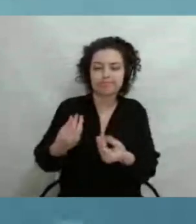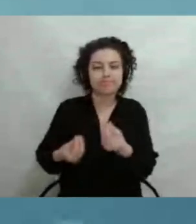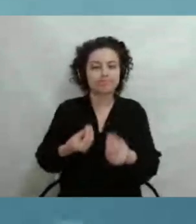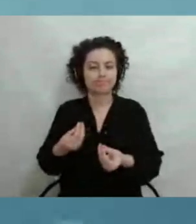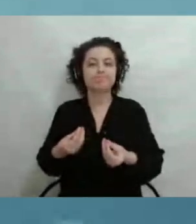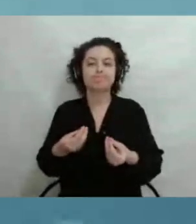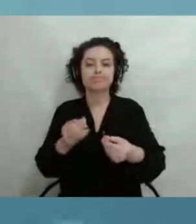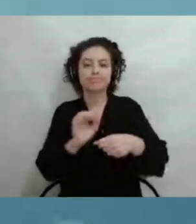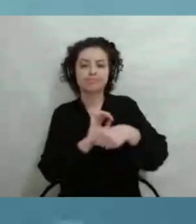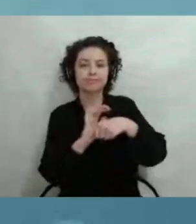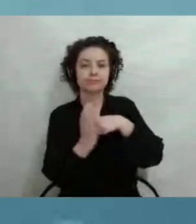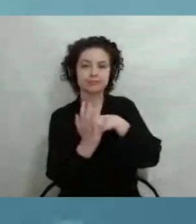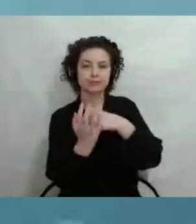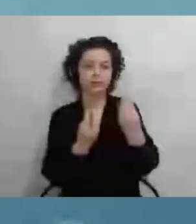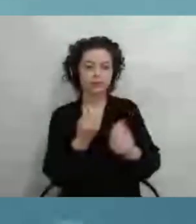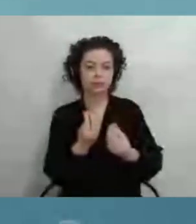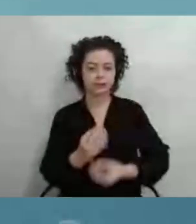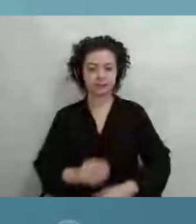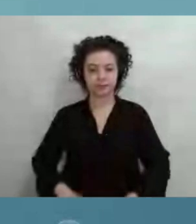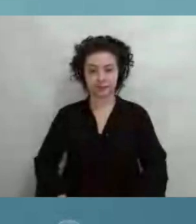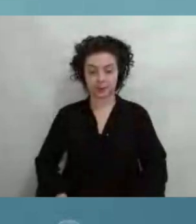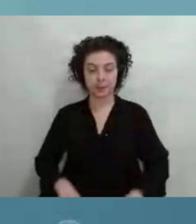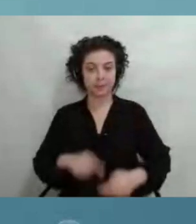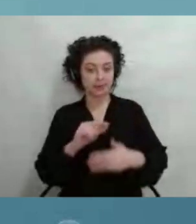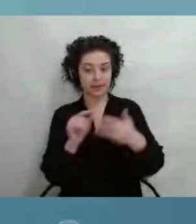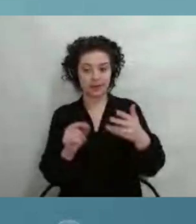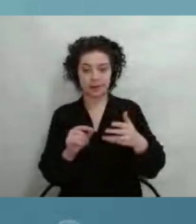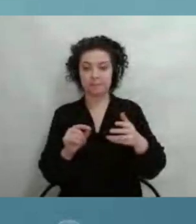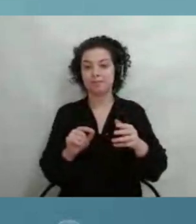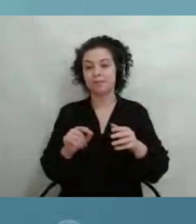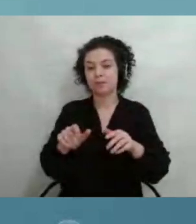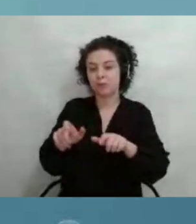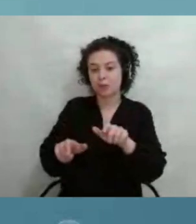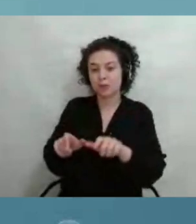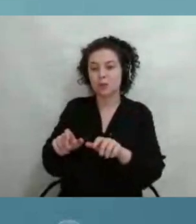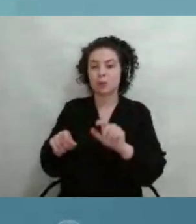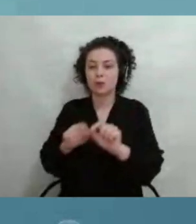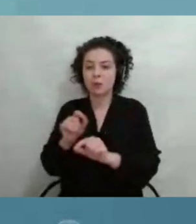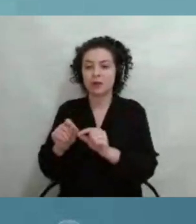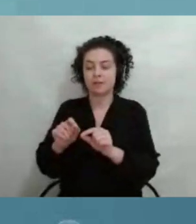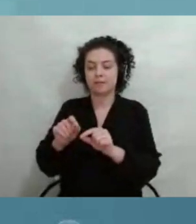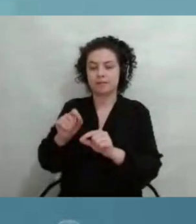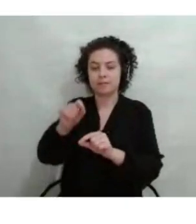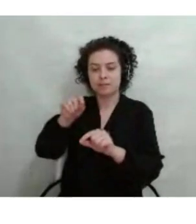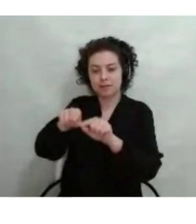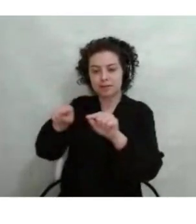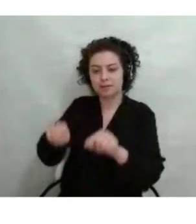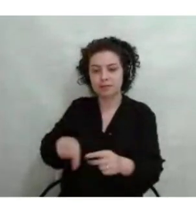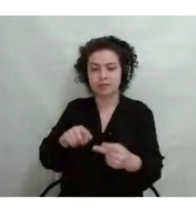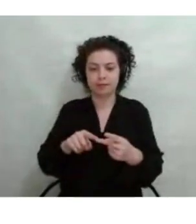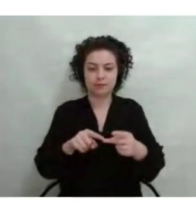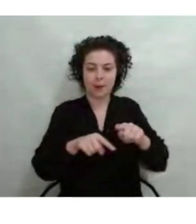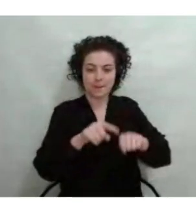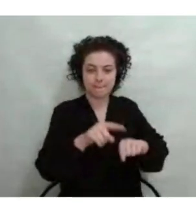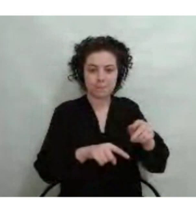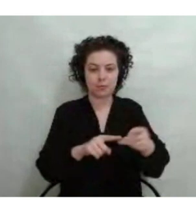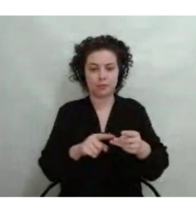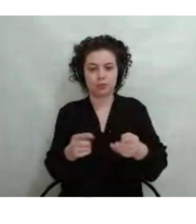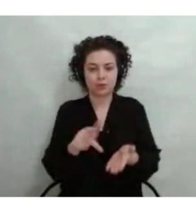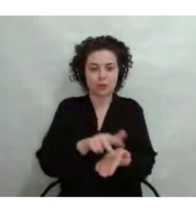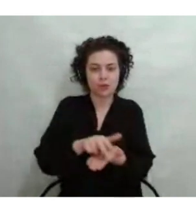pandemia. Vou falar alguma coisa sobre recursos humanos, insumos, ocupações, e isso dentro da linha do